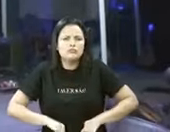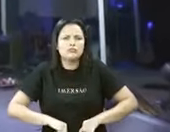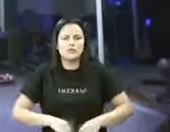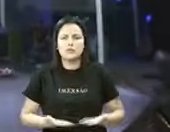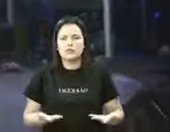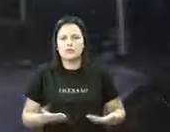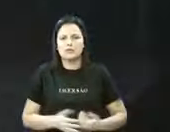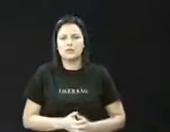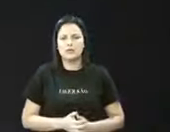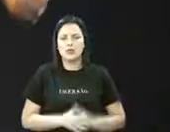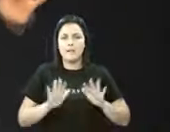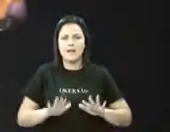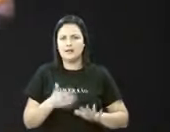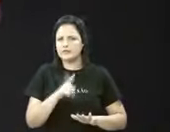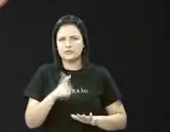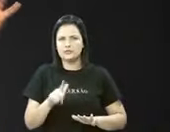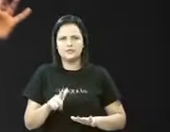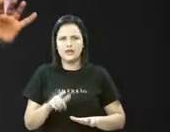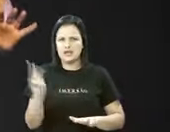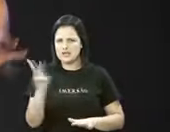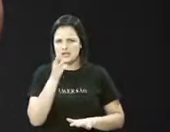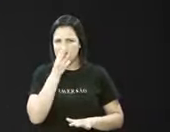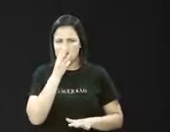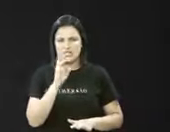fazendo assim, ó: calma, calma, calma, não.